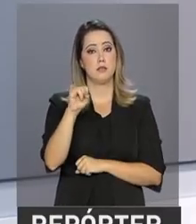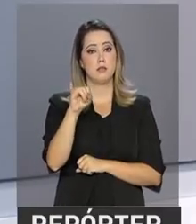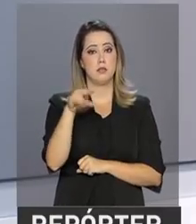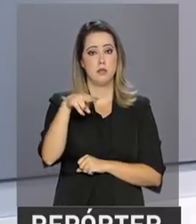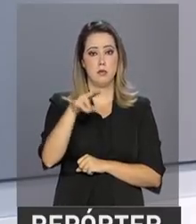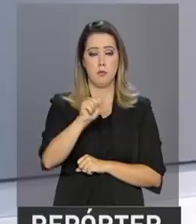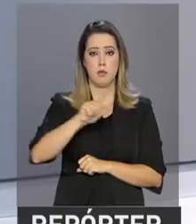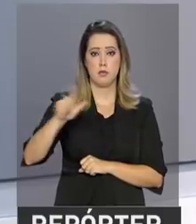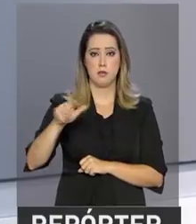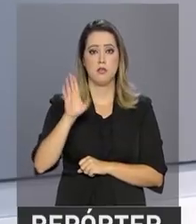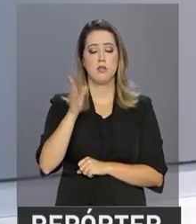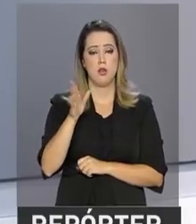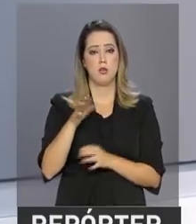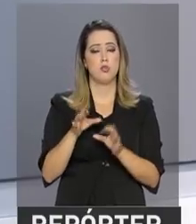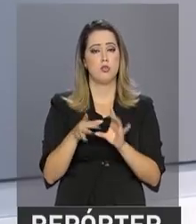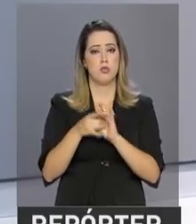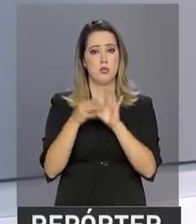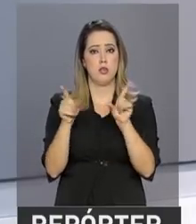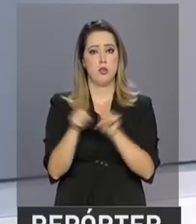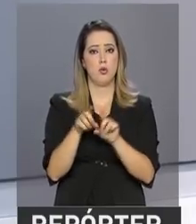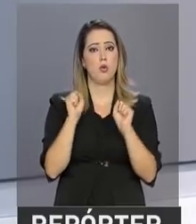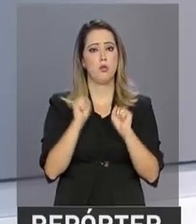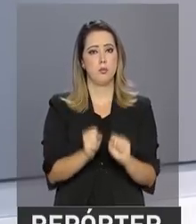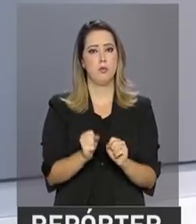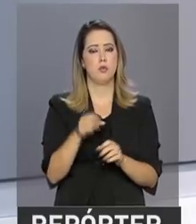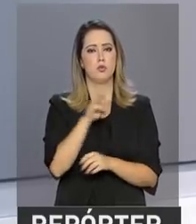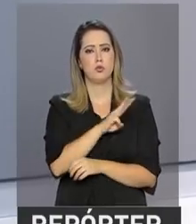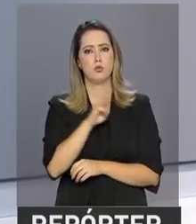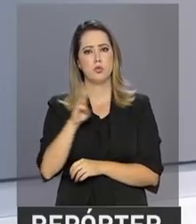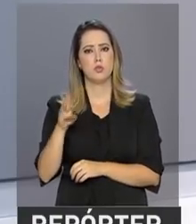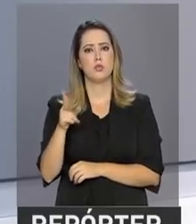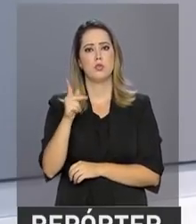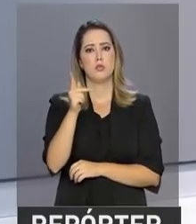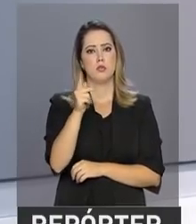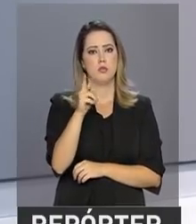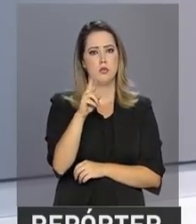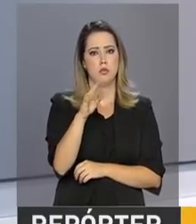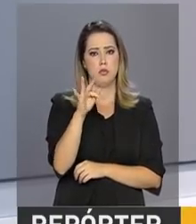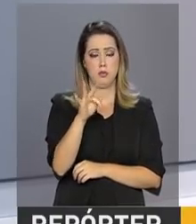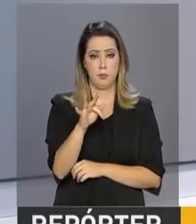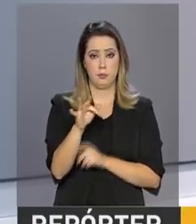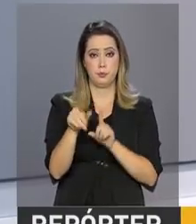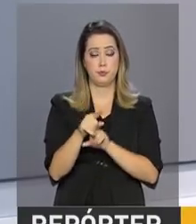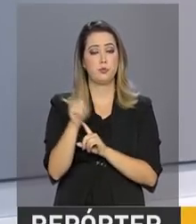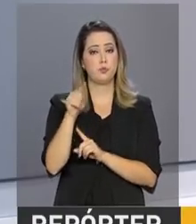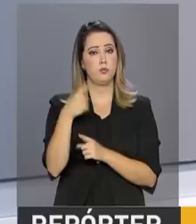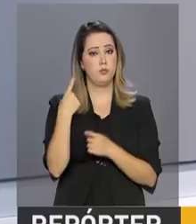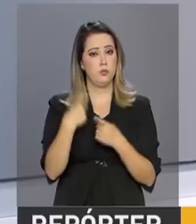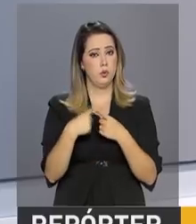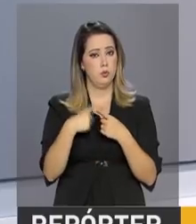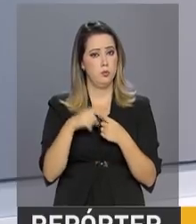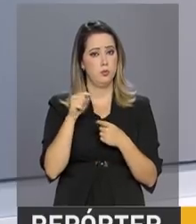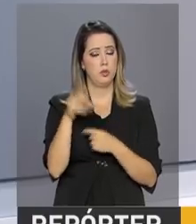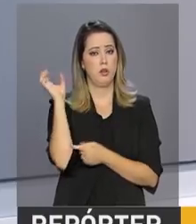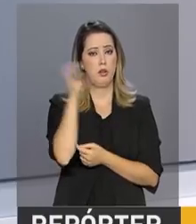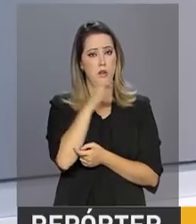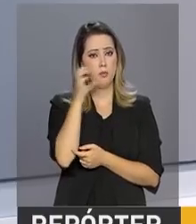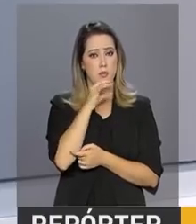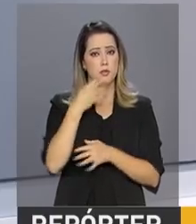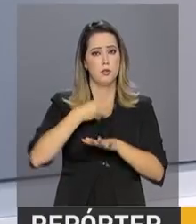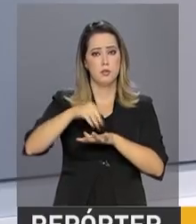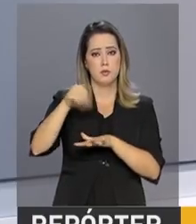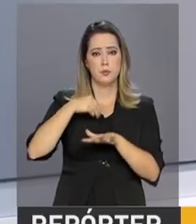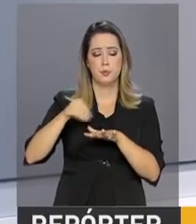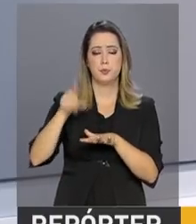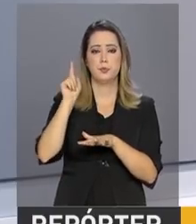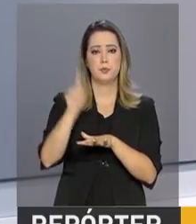o cidadão pode fazer um registro da ocorrência no portal da polícia rodoviária federal a vantagem do serviço é a rapidez com que a informação